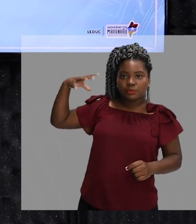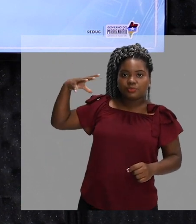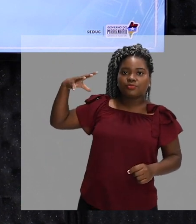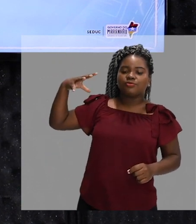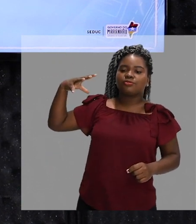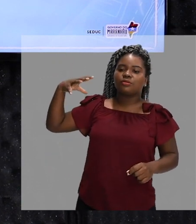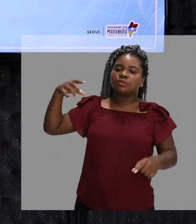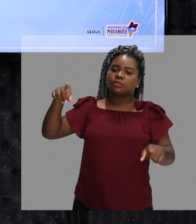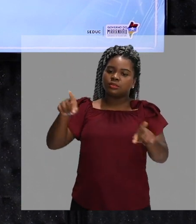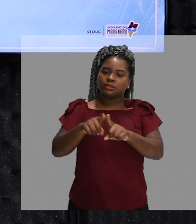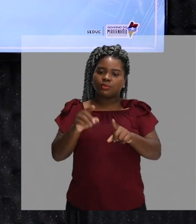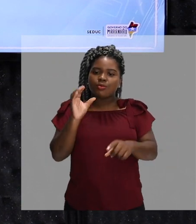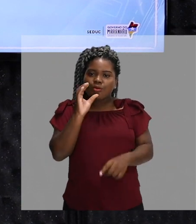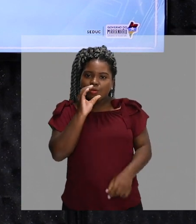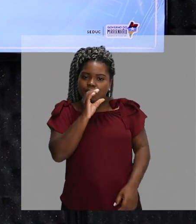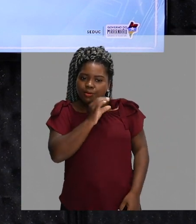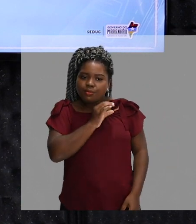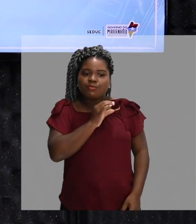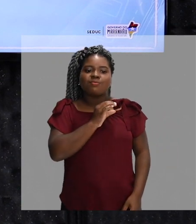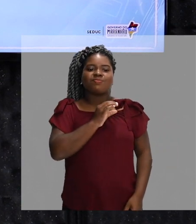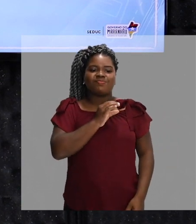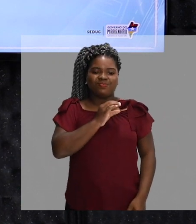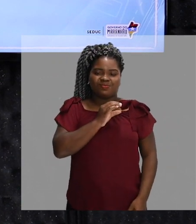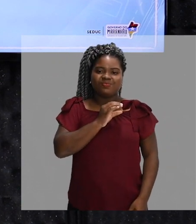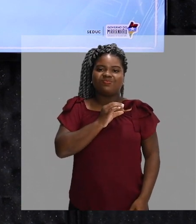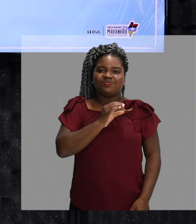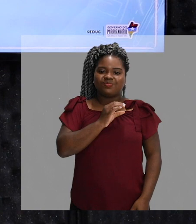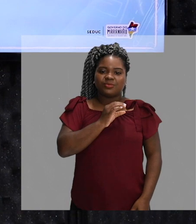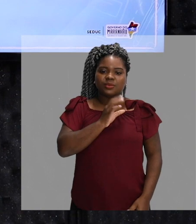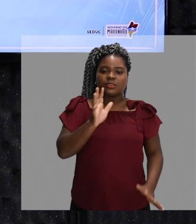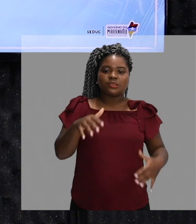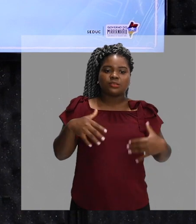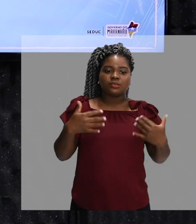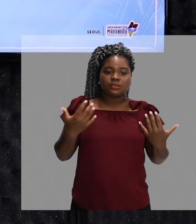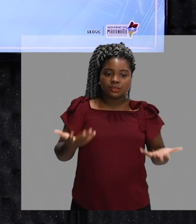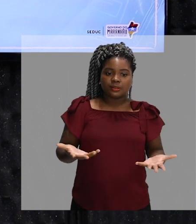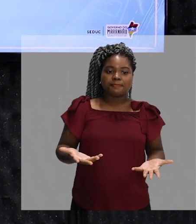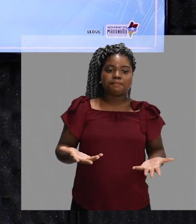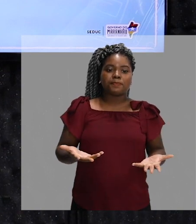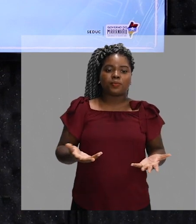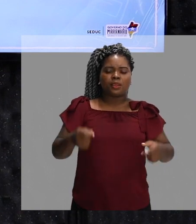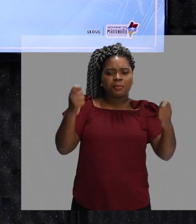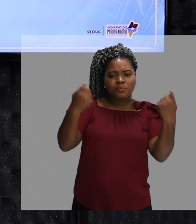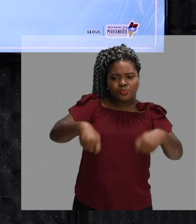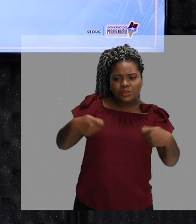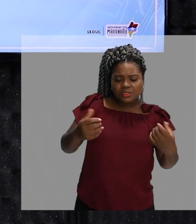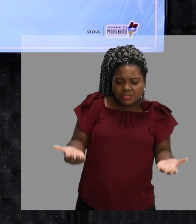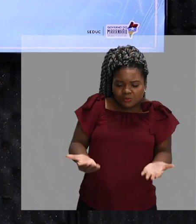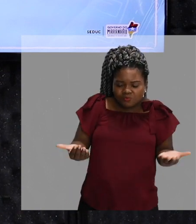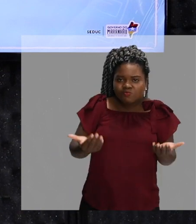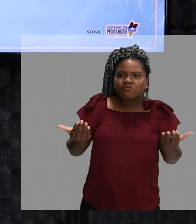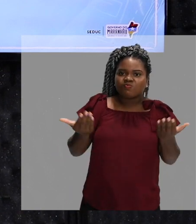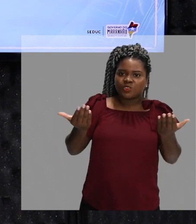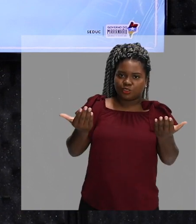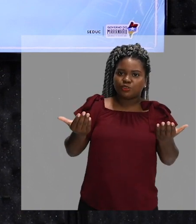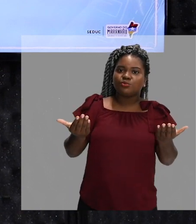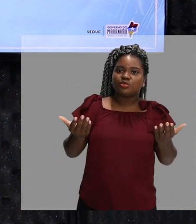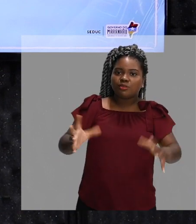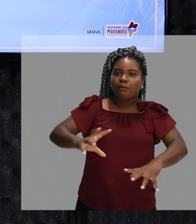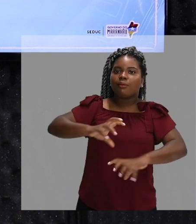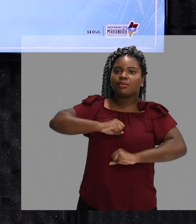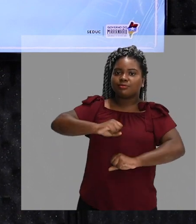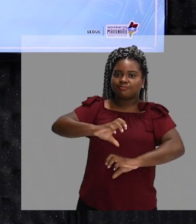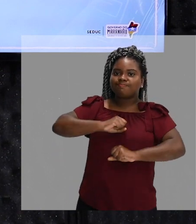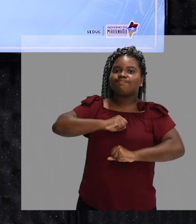pressão. Então, o sensor é um equipamento que ele precisa de um estímulo. Por exemplo, a luz. Ele precisa de uma luz ser